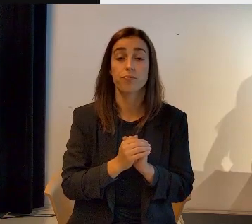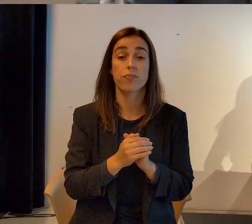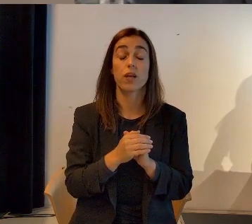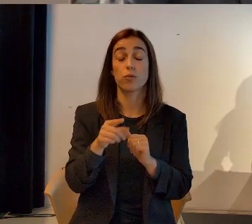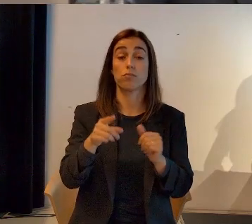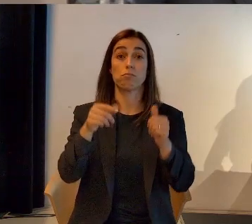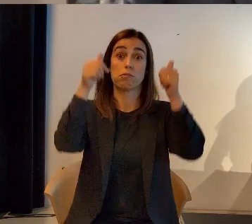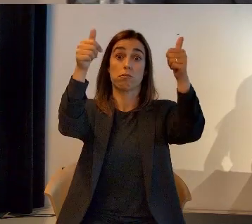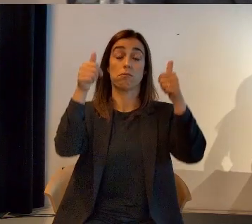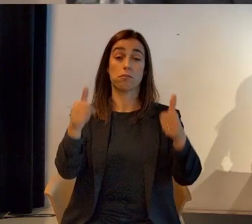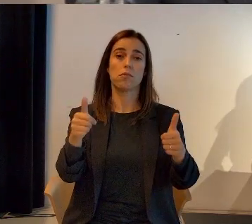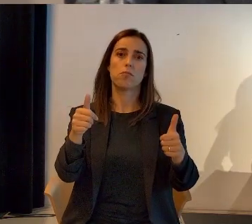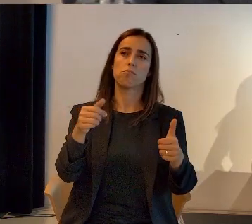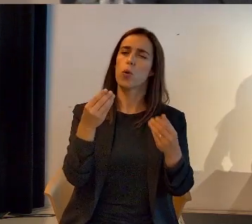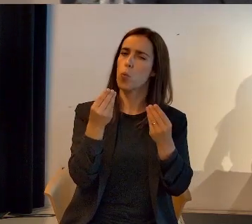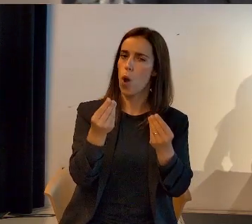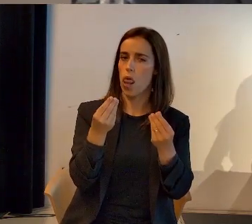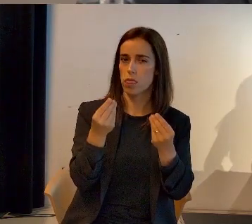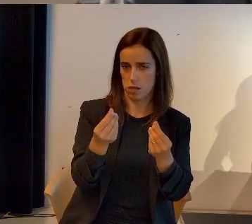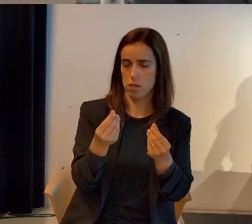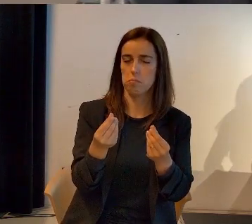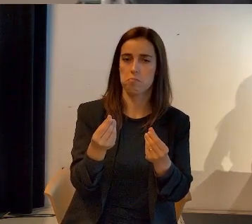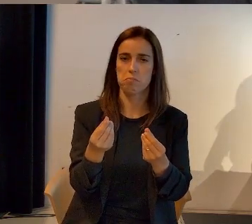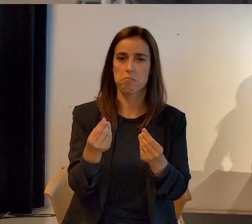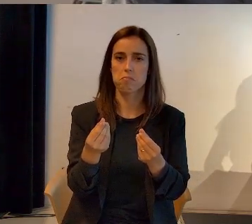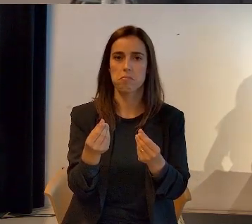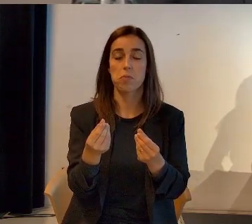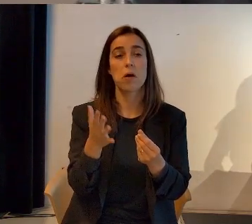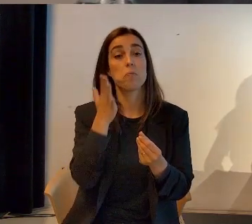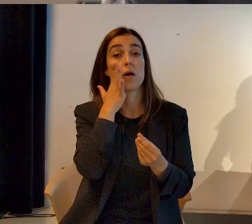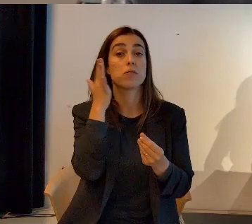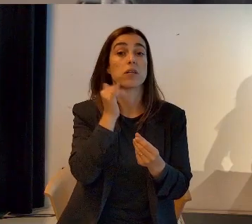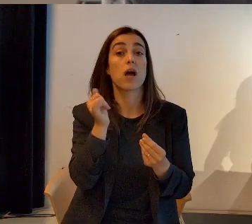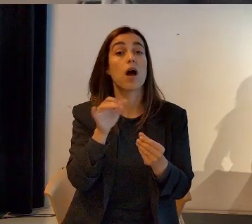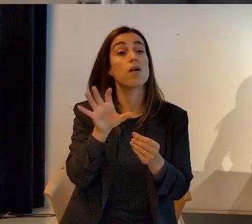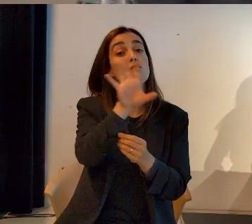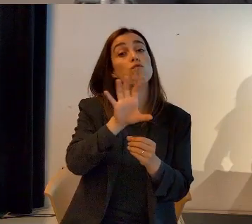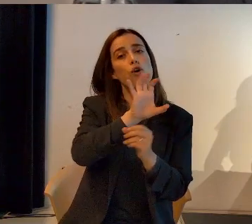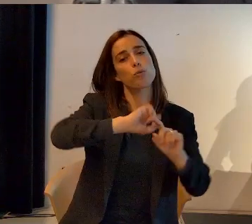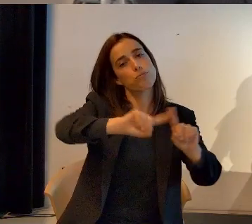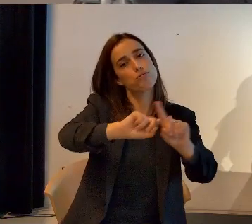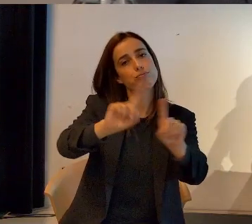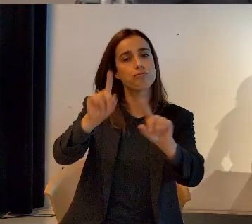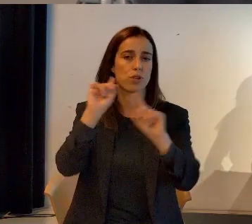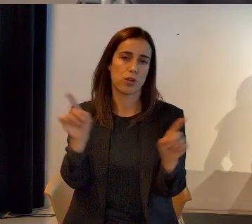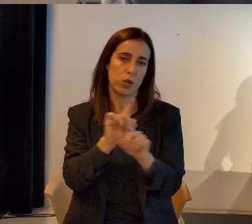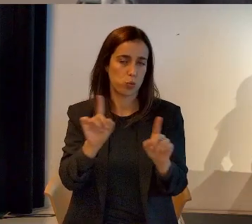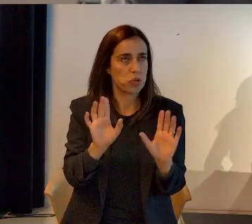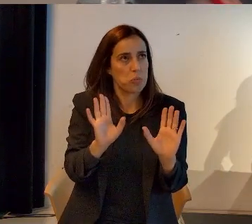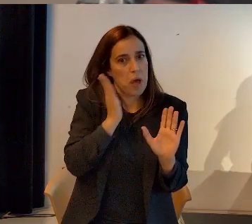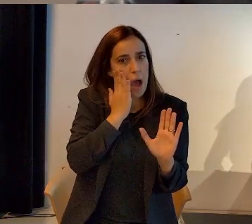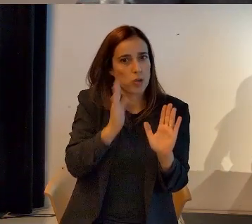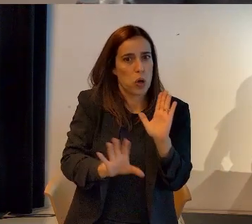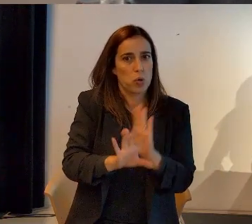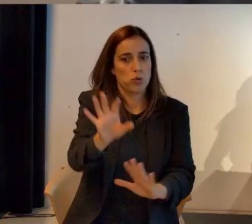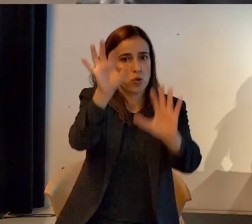É um cartaz, penso eu, com qualidade, procurará abranger vários tipos públicos e penso que teremos as condições criadas para